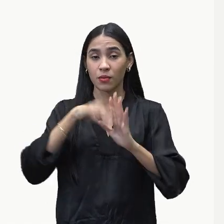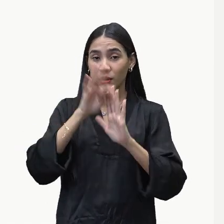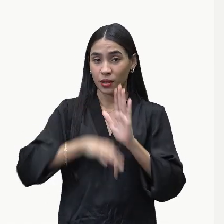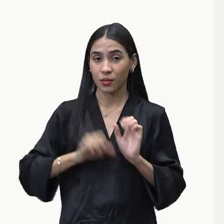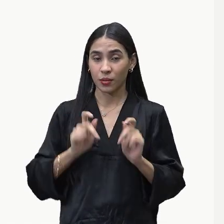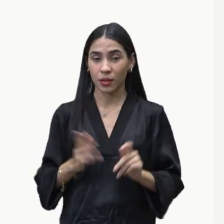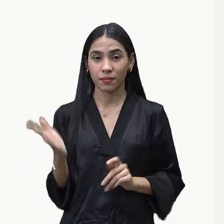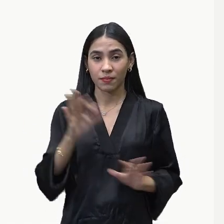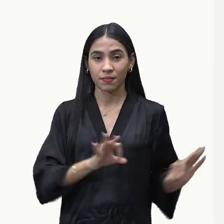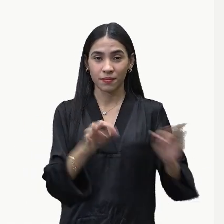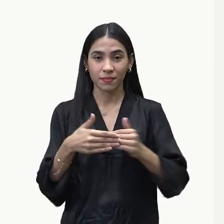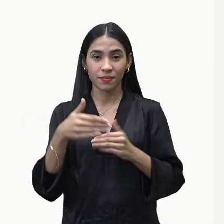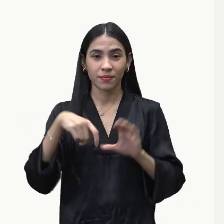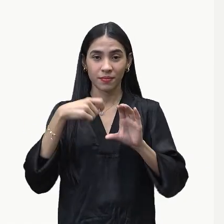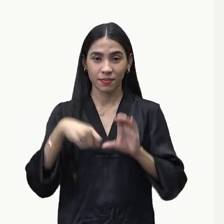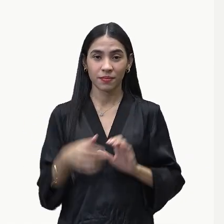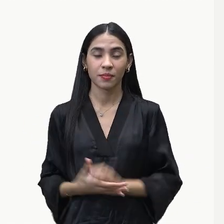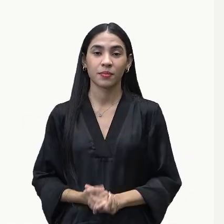ok? Então vamos ao nosso vídeo.